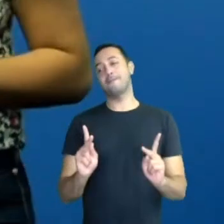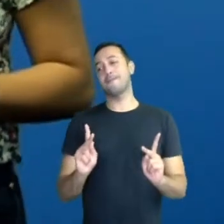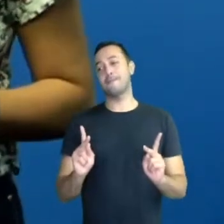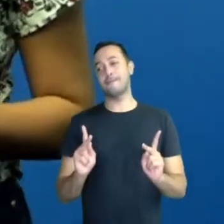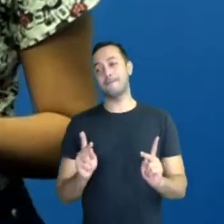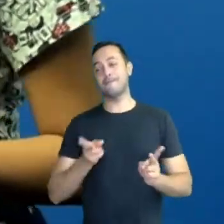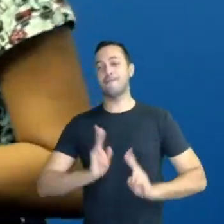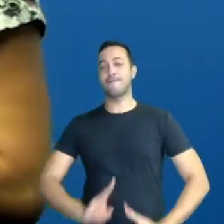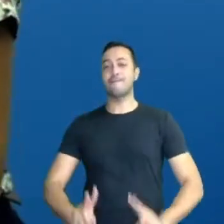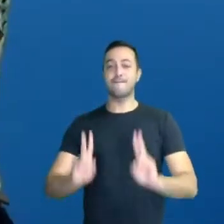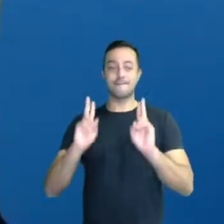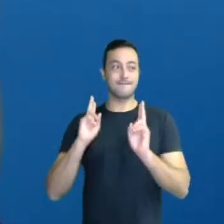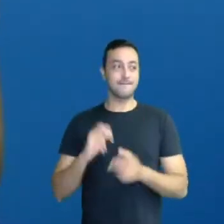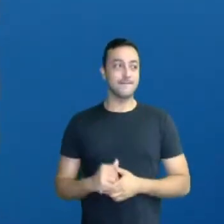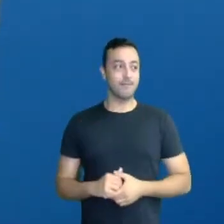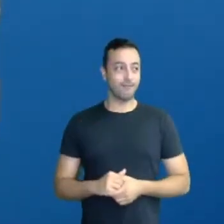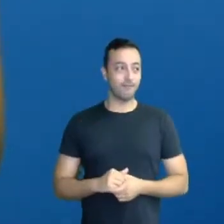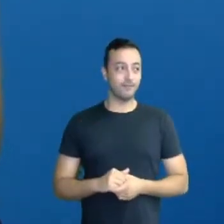Ok, continuando.